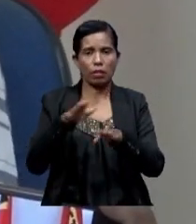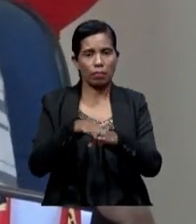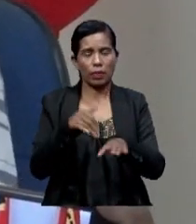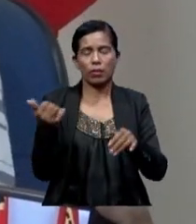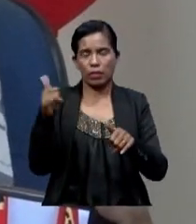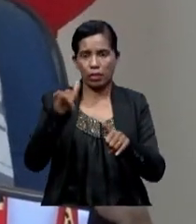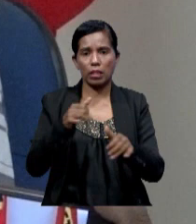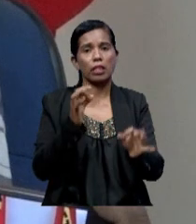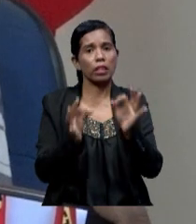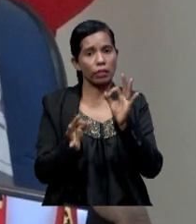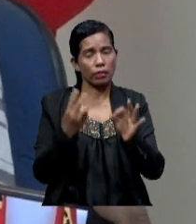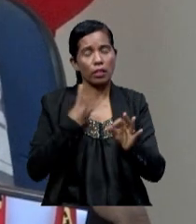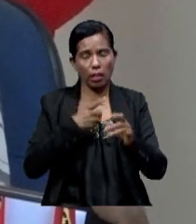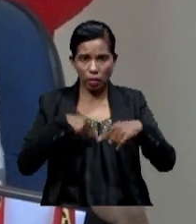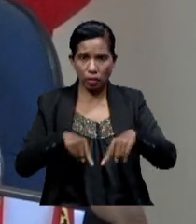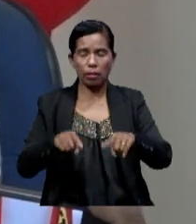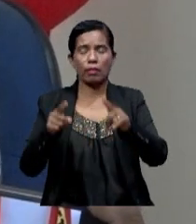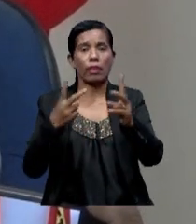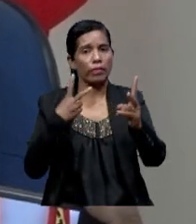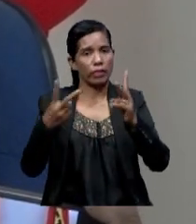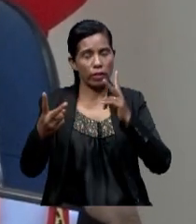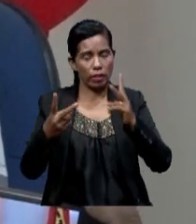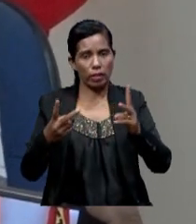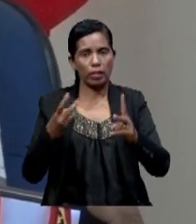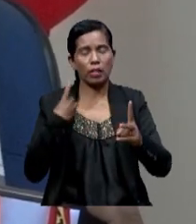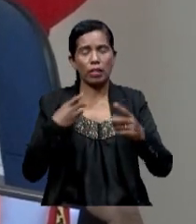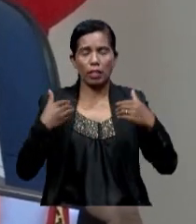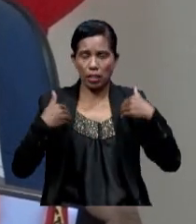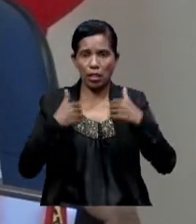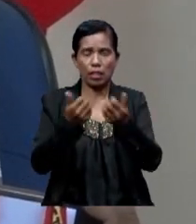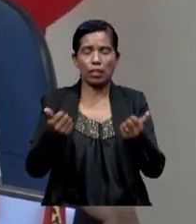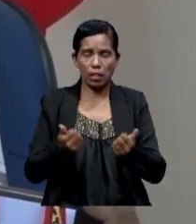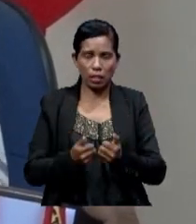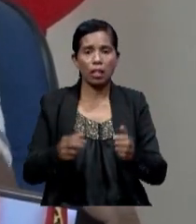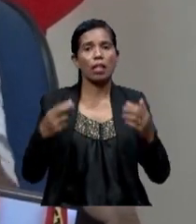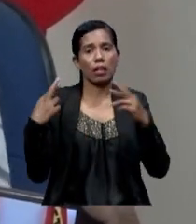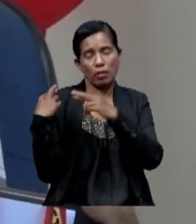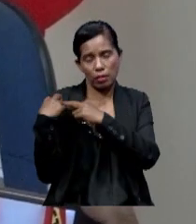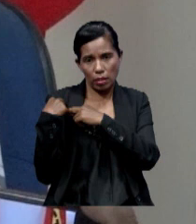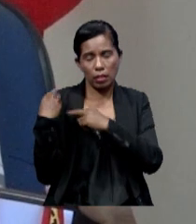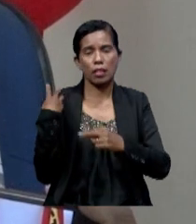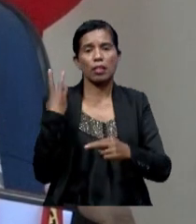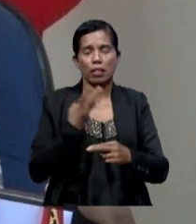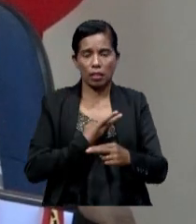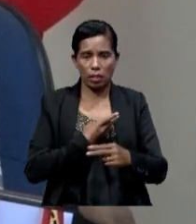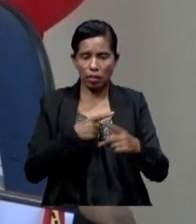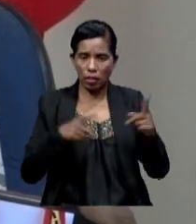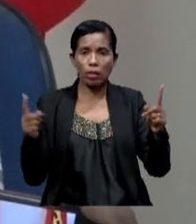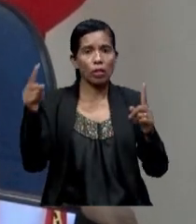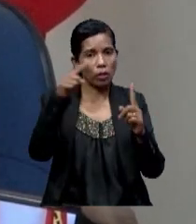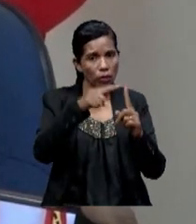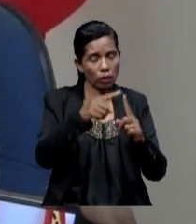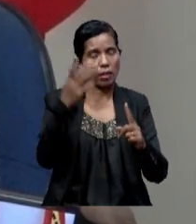tu bahalu viagem ida, agência de viagem ne responsabiliza ita. Torre neba. Agora,